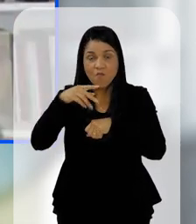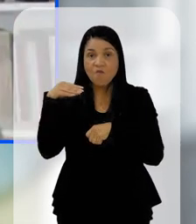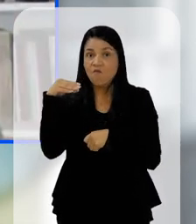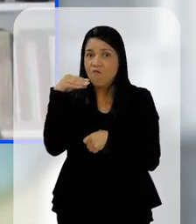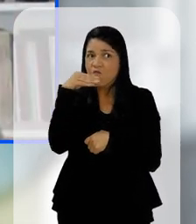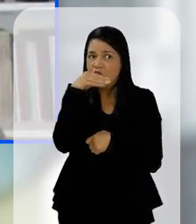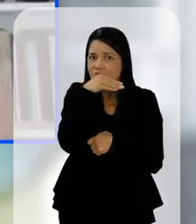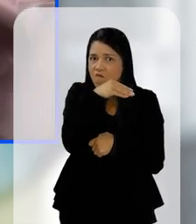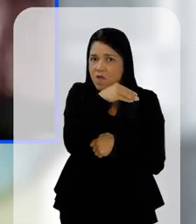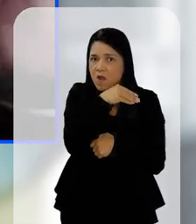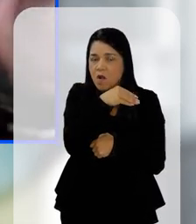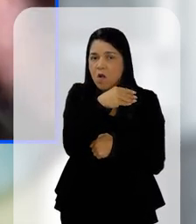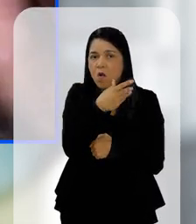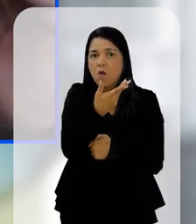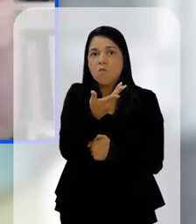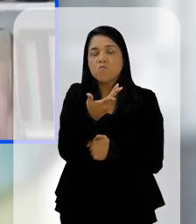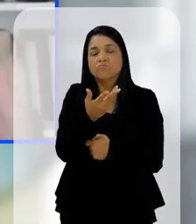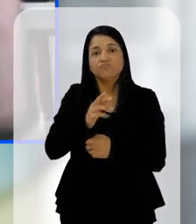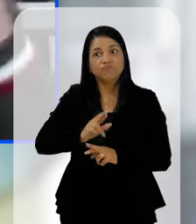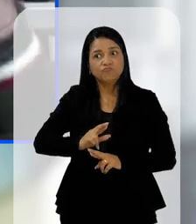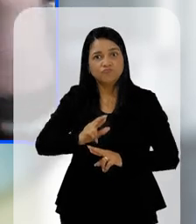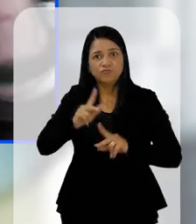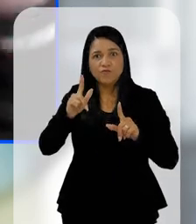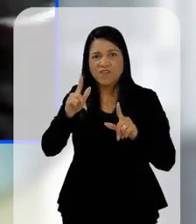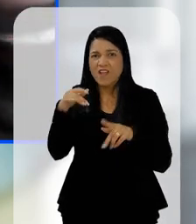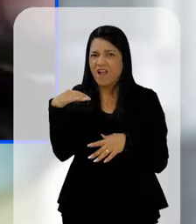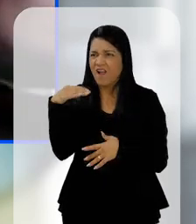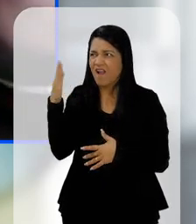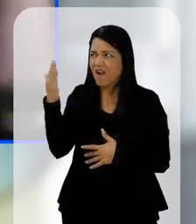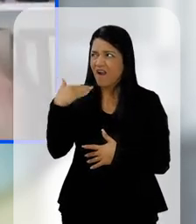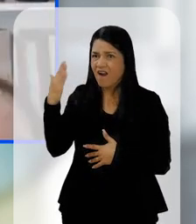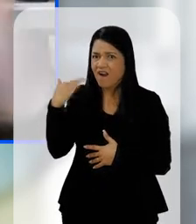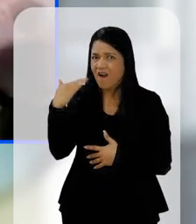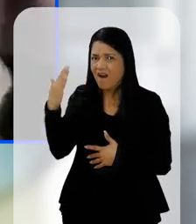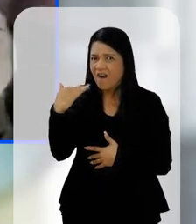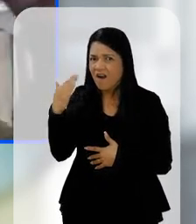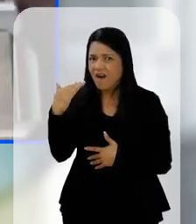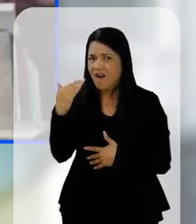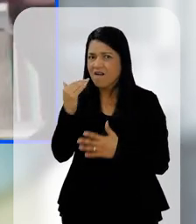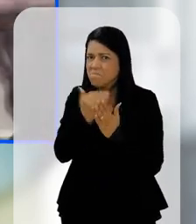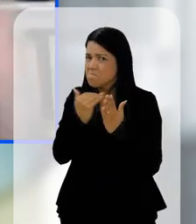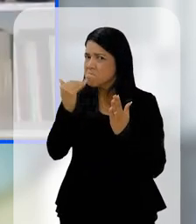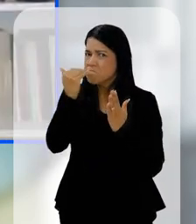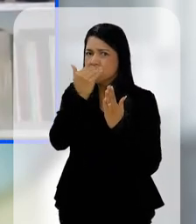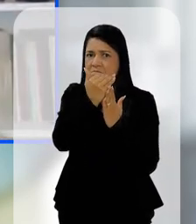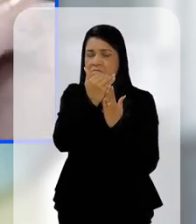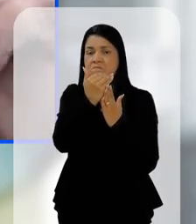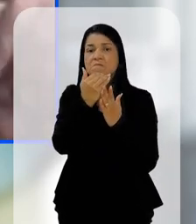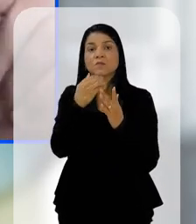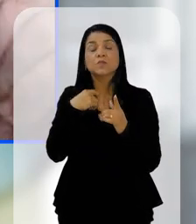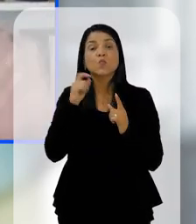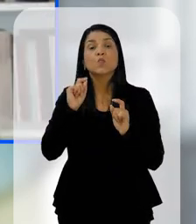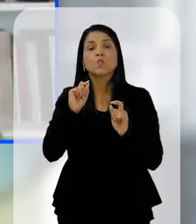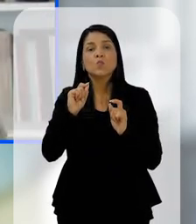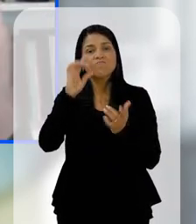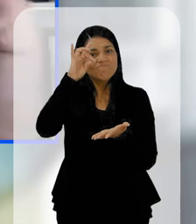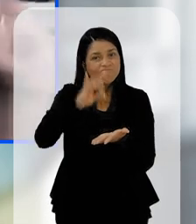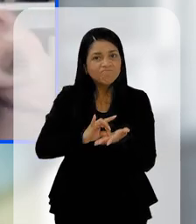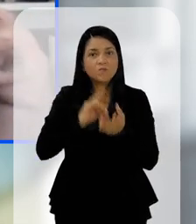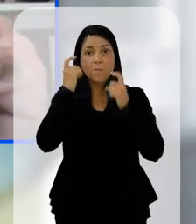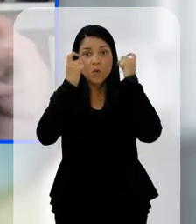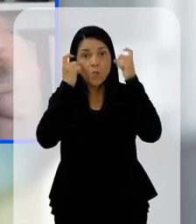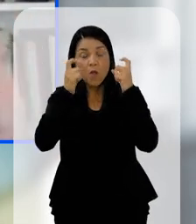já não estão mais tão verões como a gente conhece, eles estão mais quentes e, às vezes, muito mais quentes. Mas o que realmente preocupa é